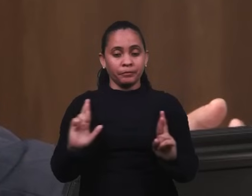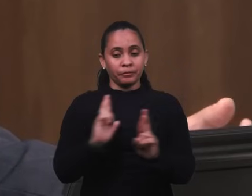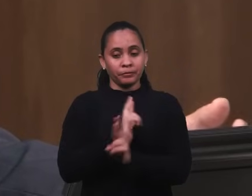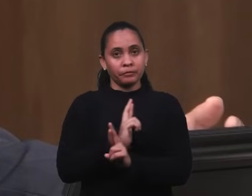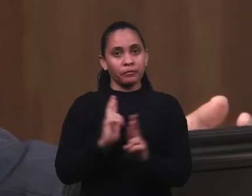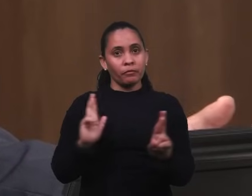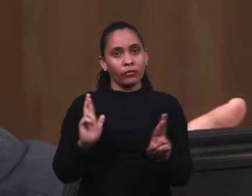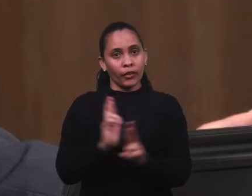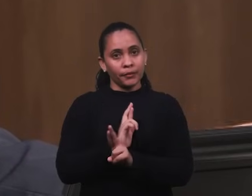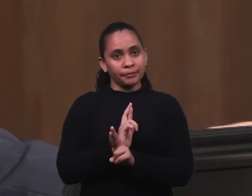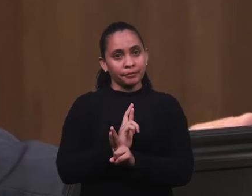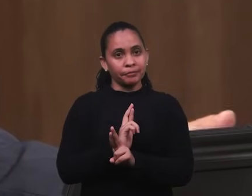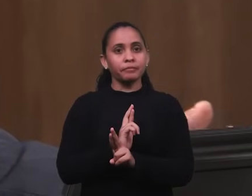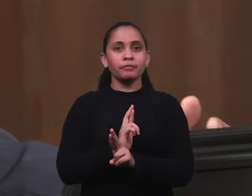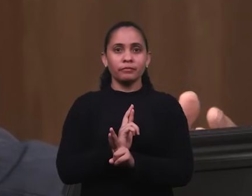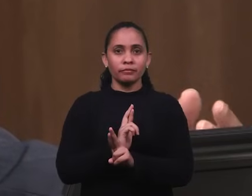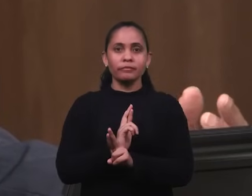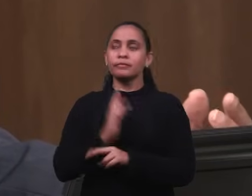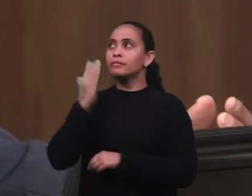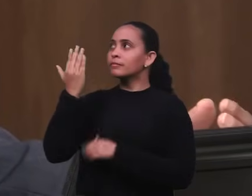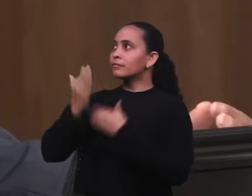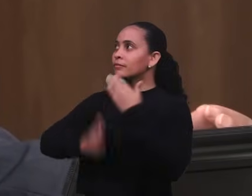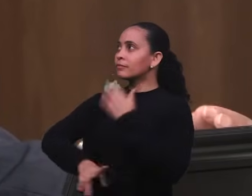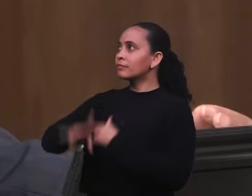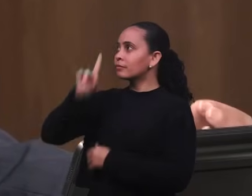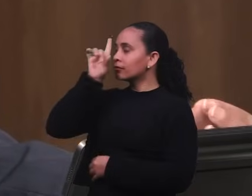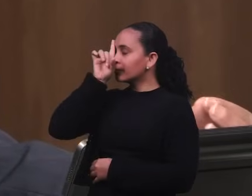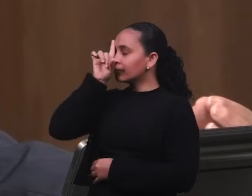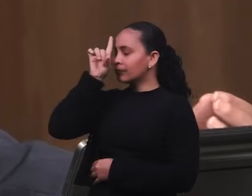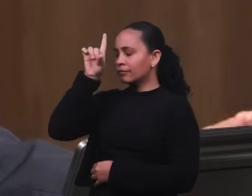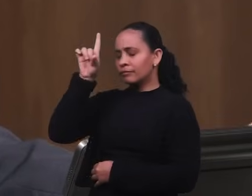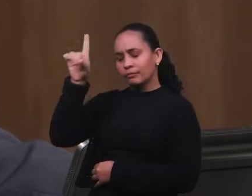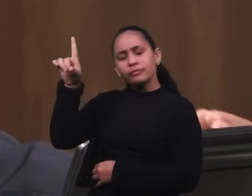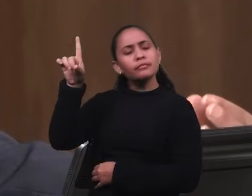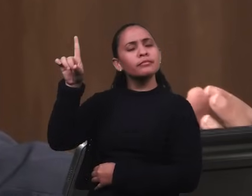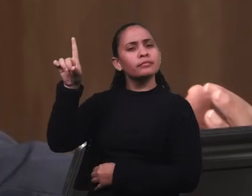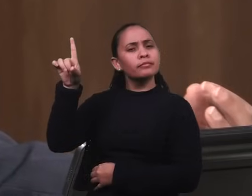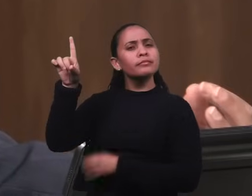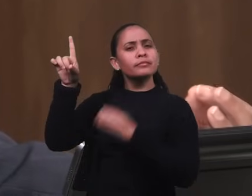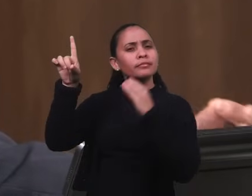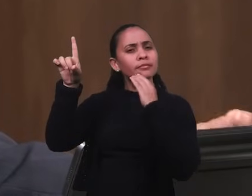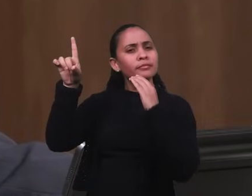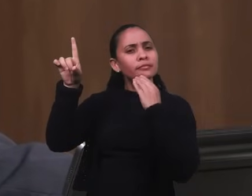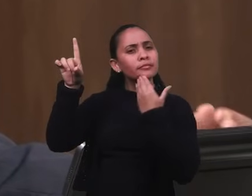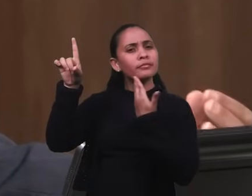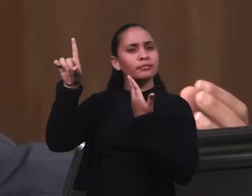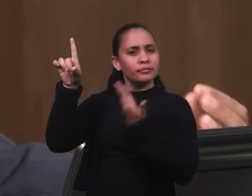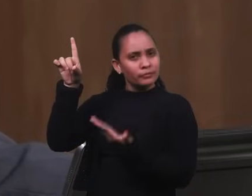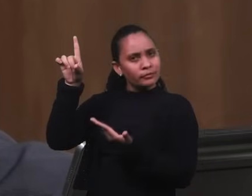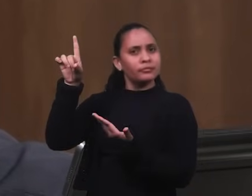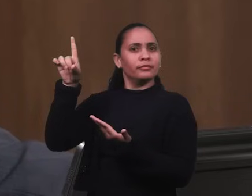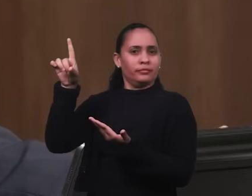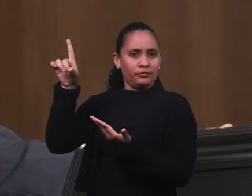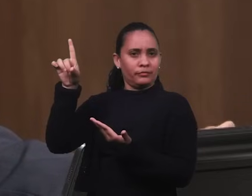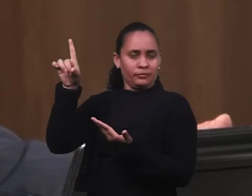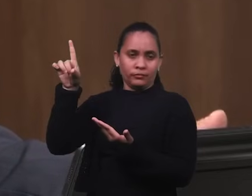de onipresença de Deus, onisciência, o